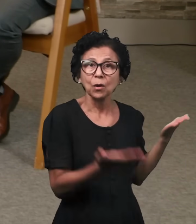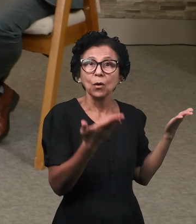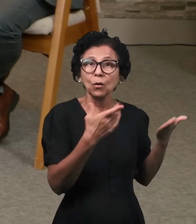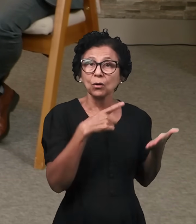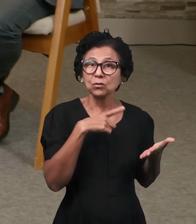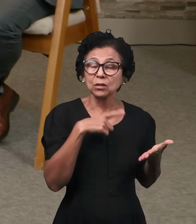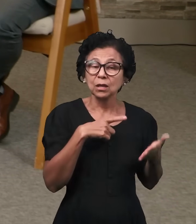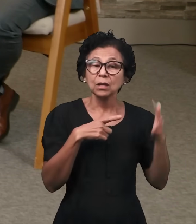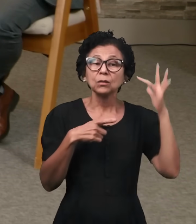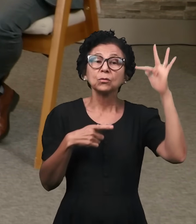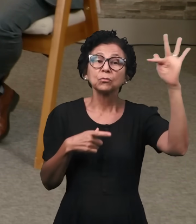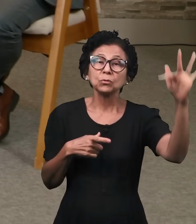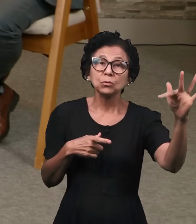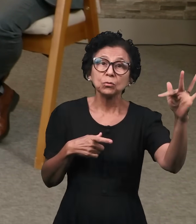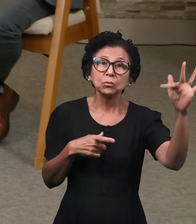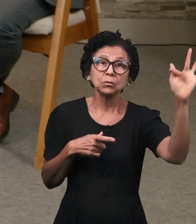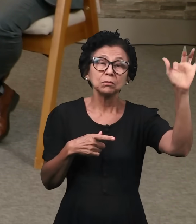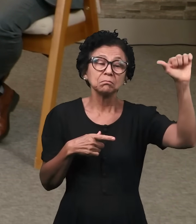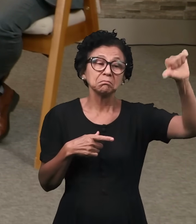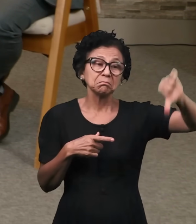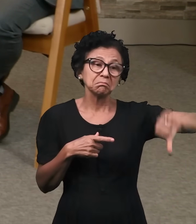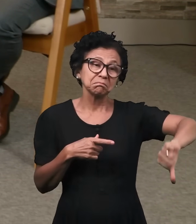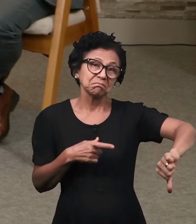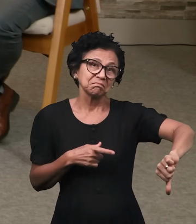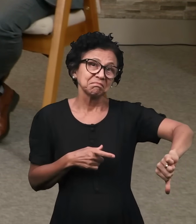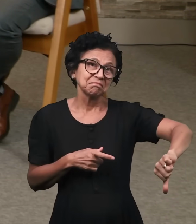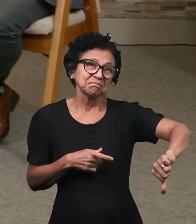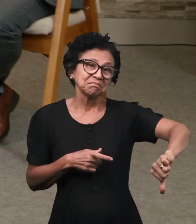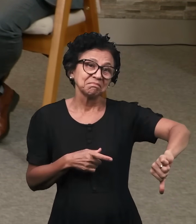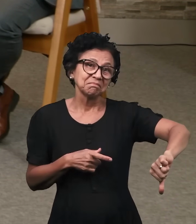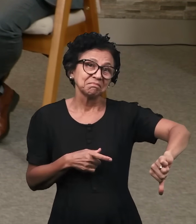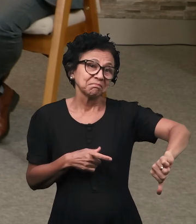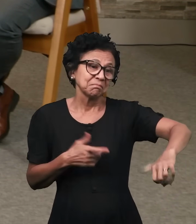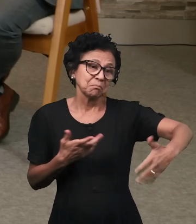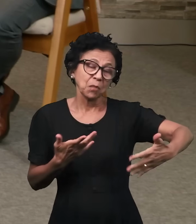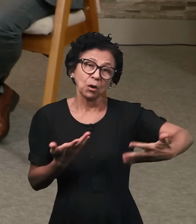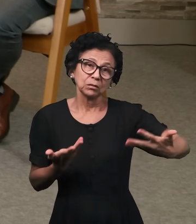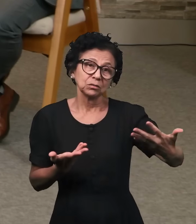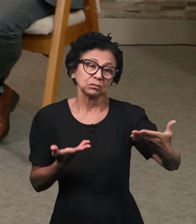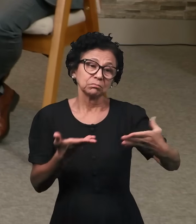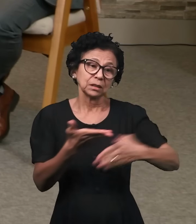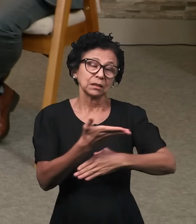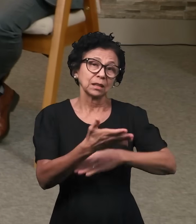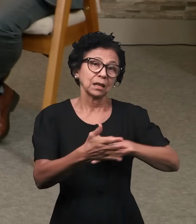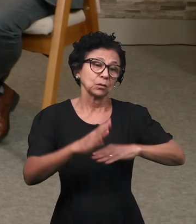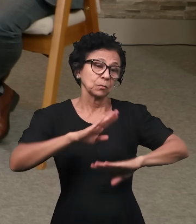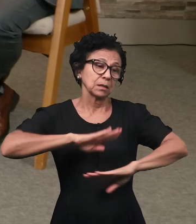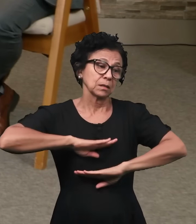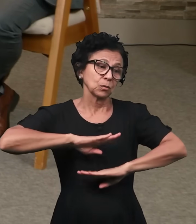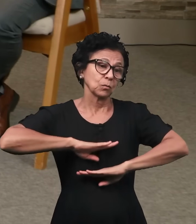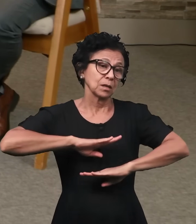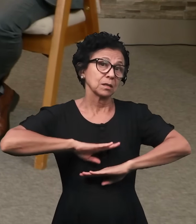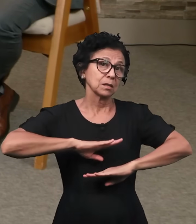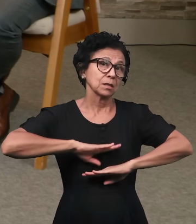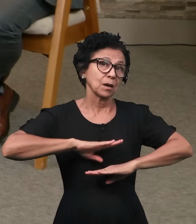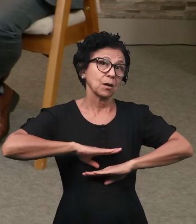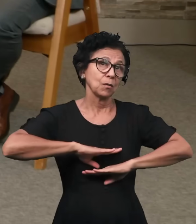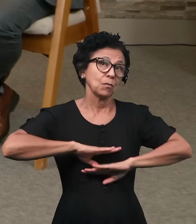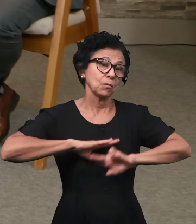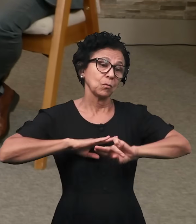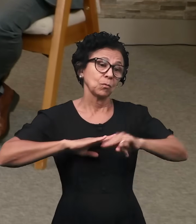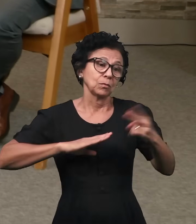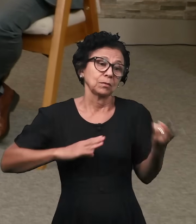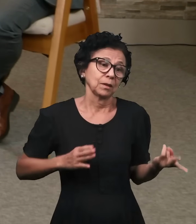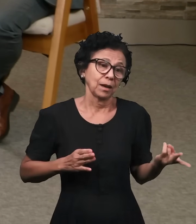Hoje tem muito, amanhã pode estar eventualmente envolvido numa situação que pode questionar a licitude de como isso recebeu. Não